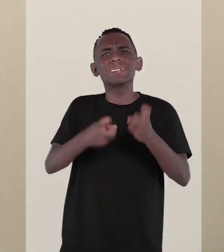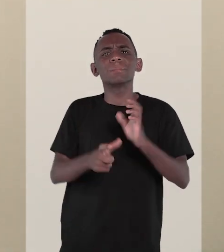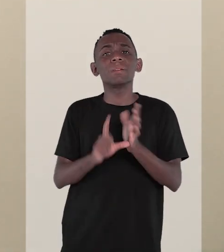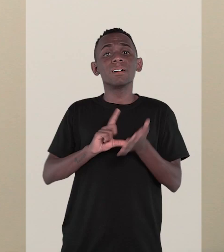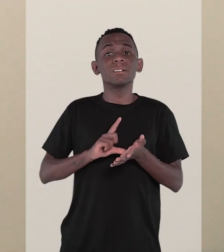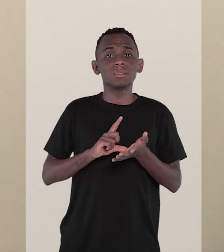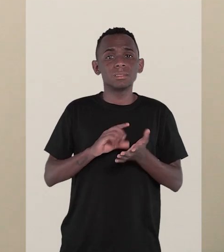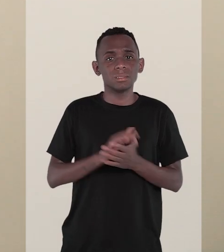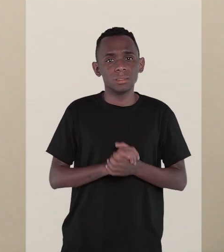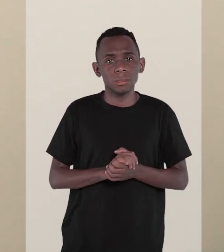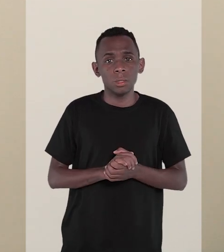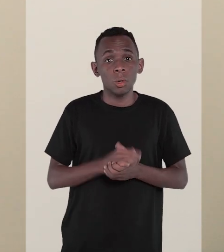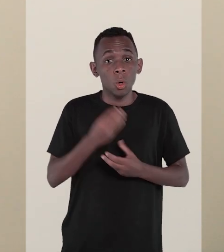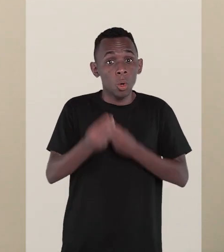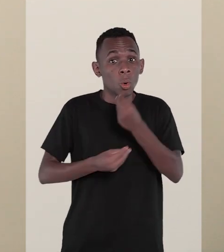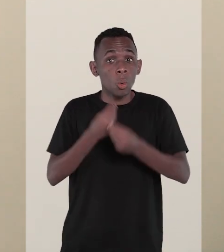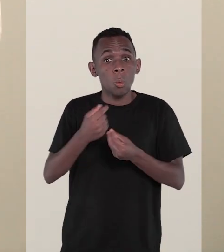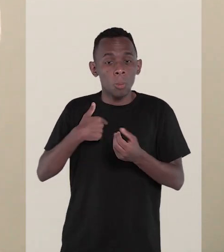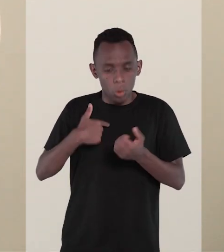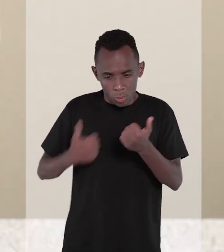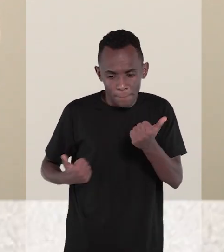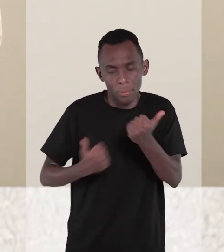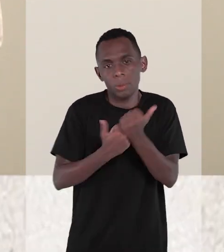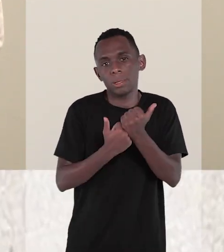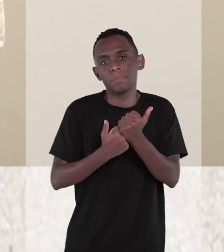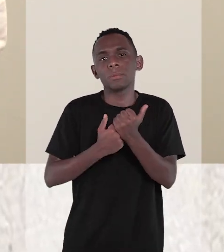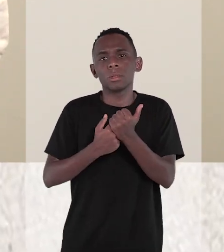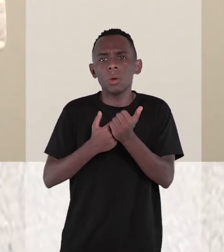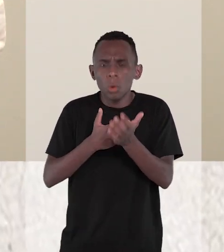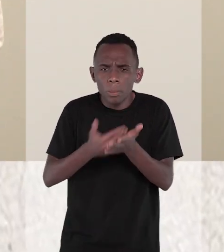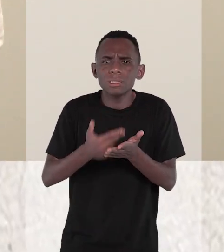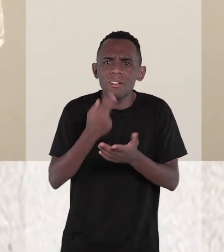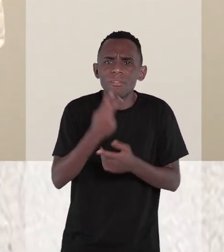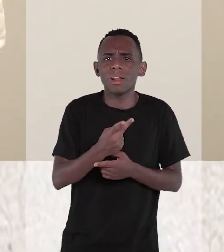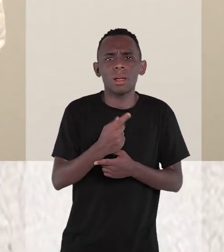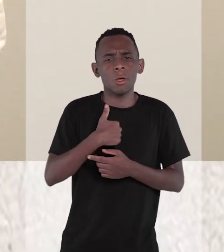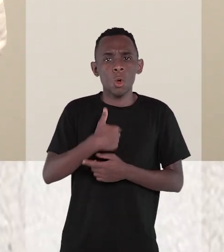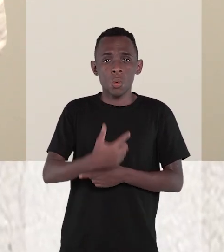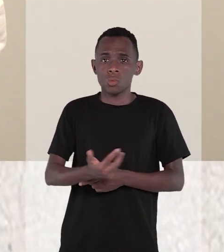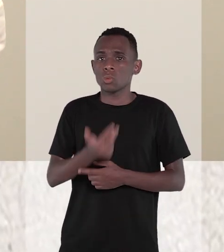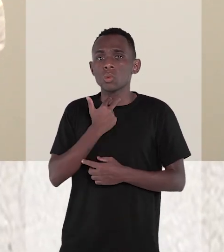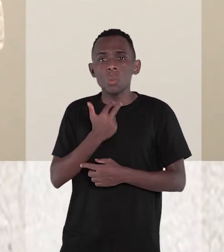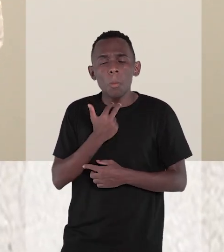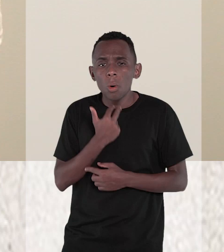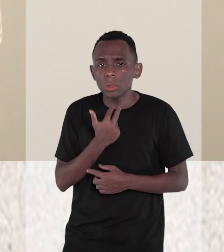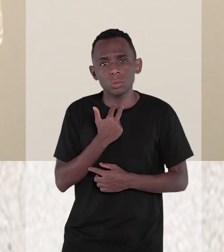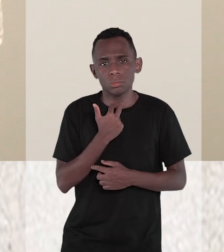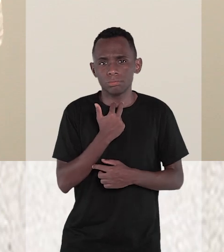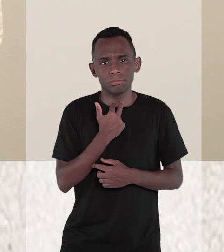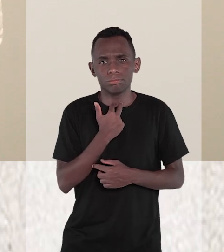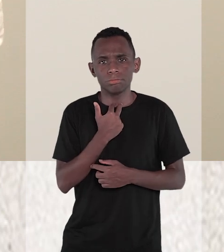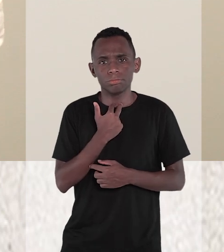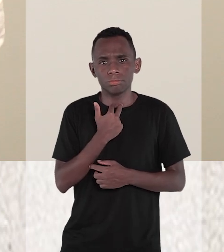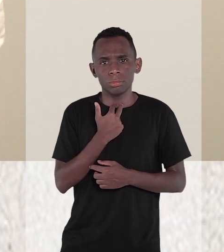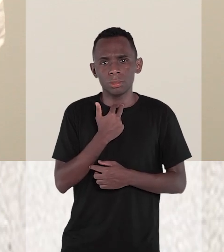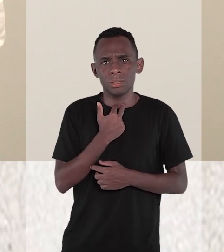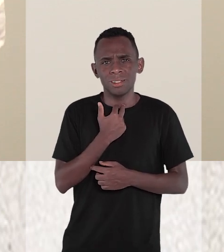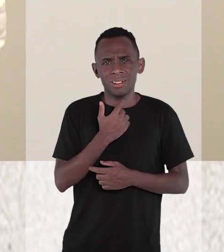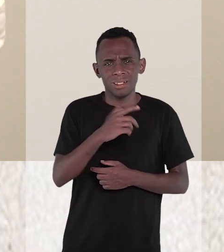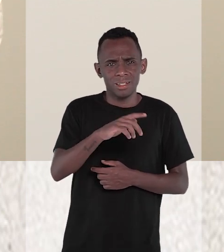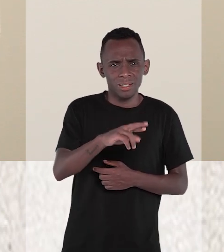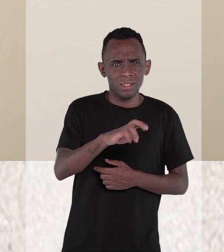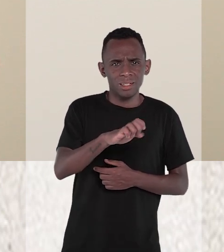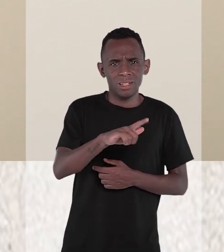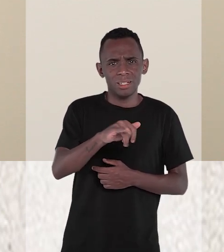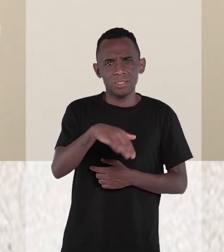chegar assim e onde é que eu contribuí. E aí comecei a falar. Eu não posso dar conta da